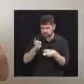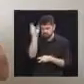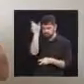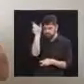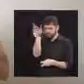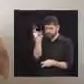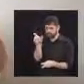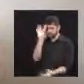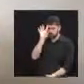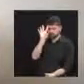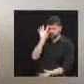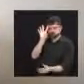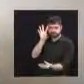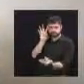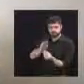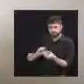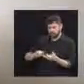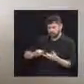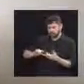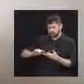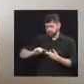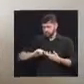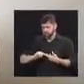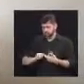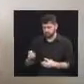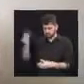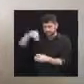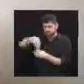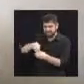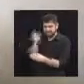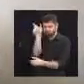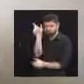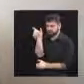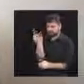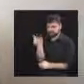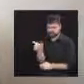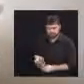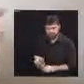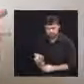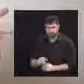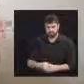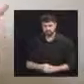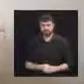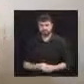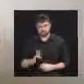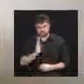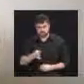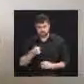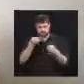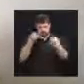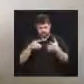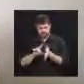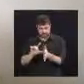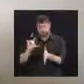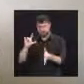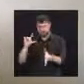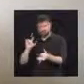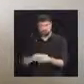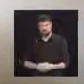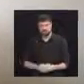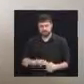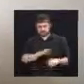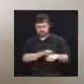um todo, é uma teia, ele se envolve nessa teia. E, como eu falei anteriormente no nosso bate-papo,